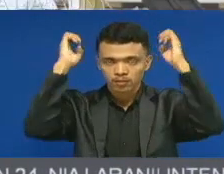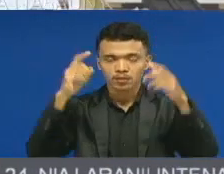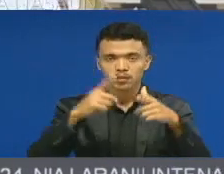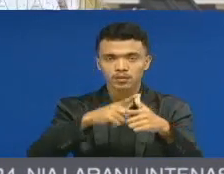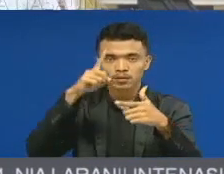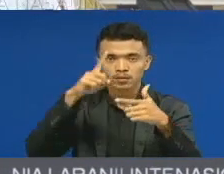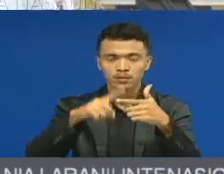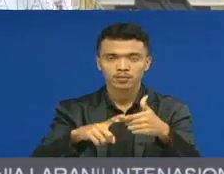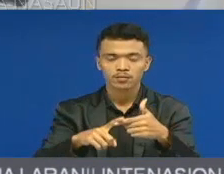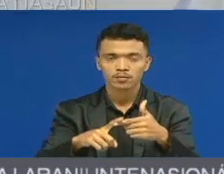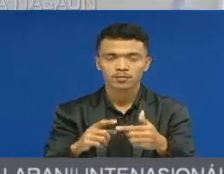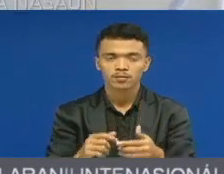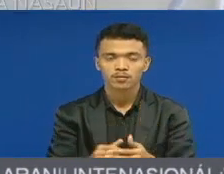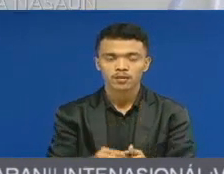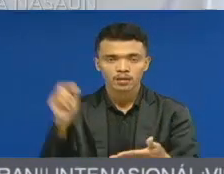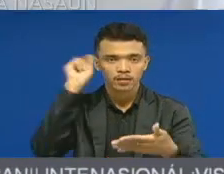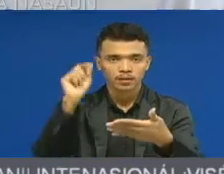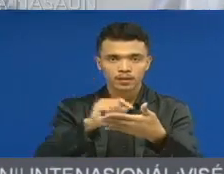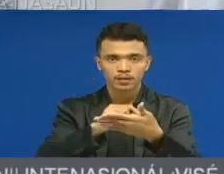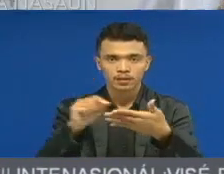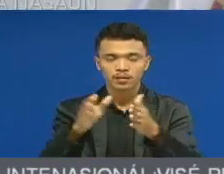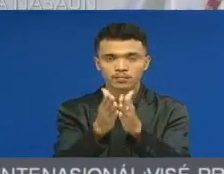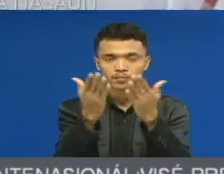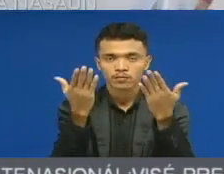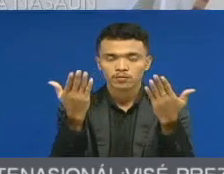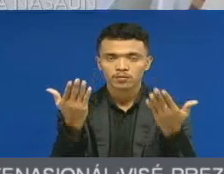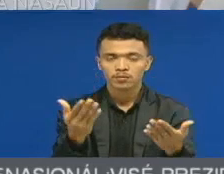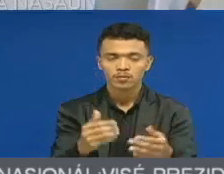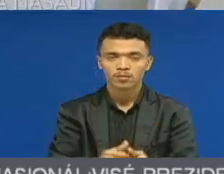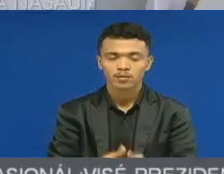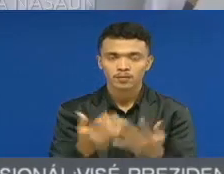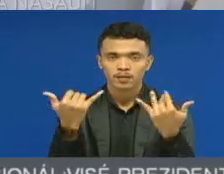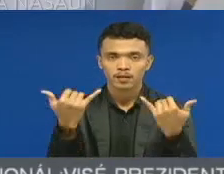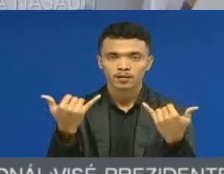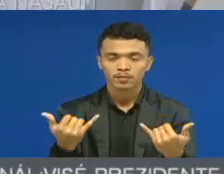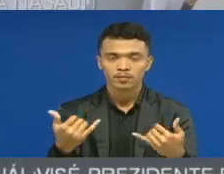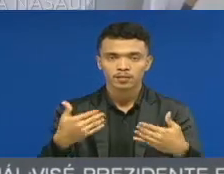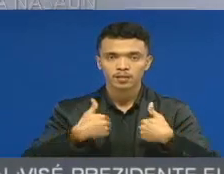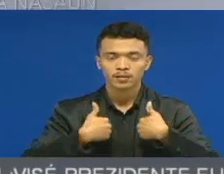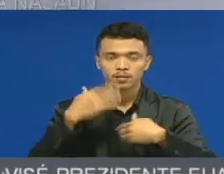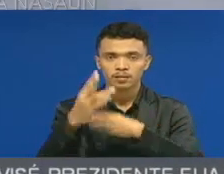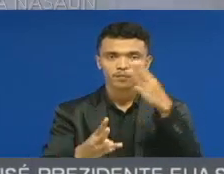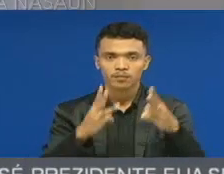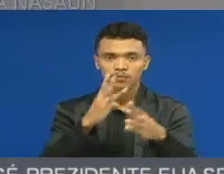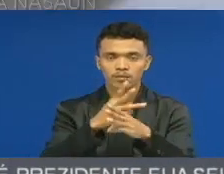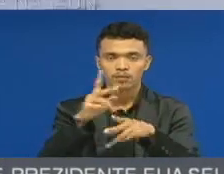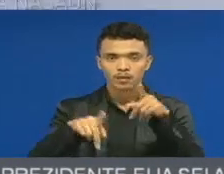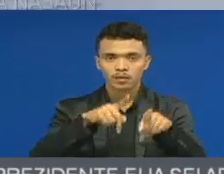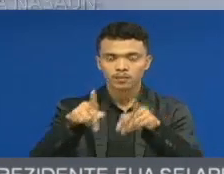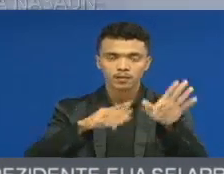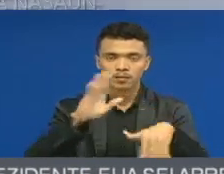de tropical para uma calci guidebook. Neve, maka agora espalha e mundo tomak, é uma roto download,